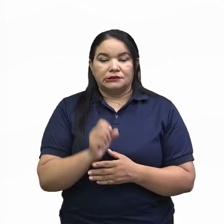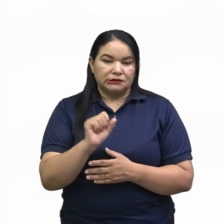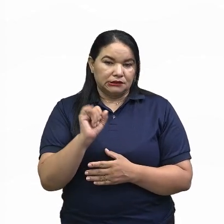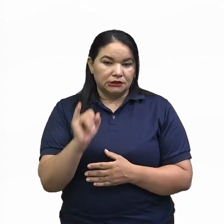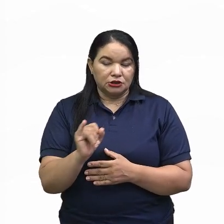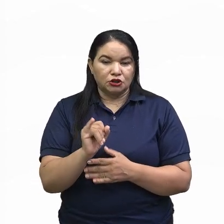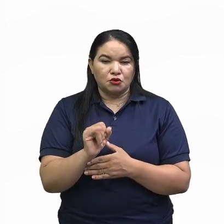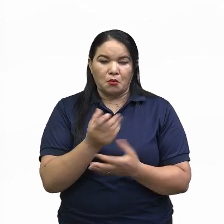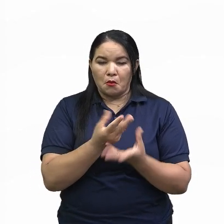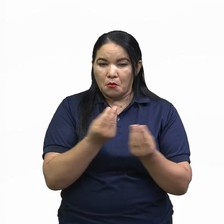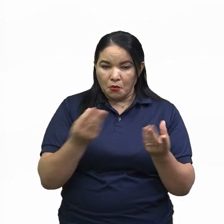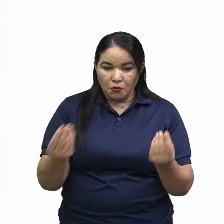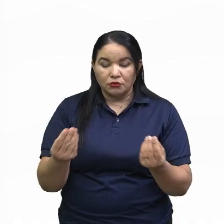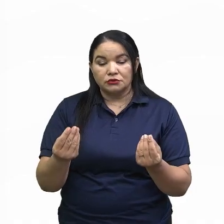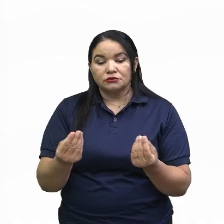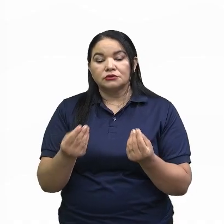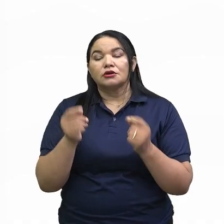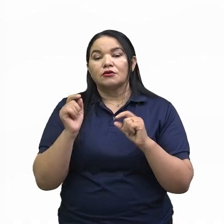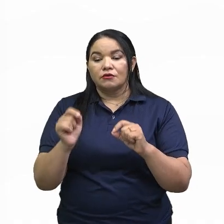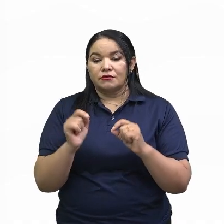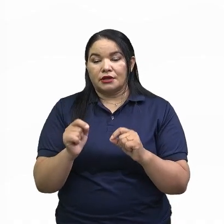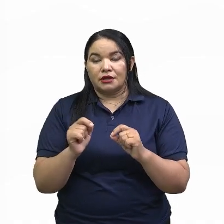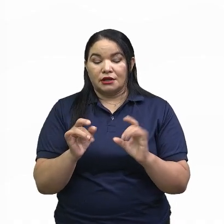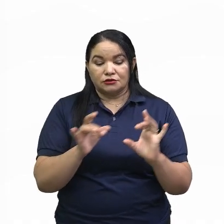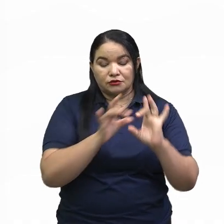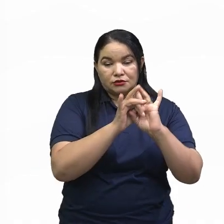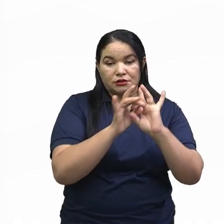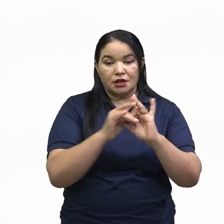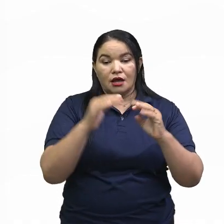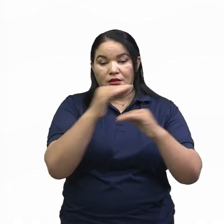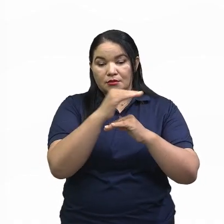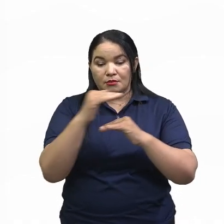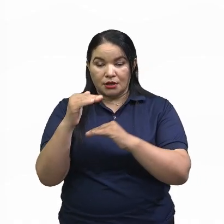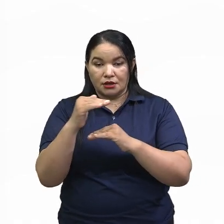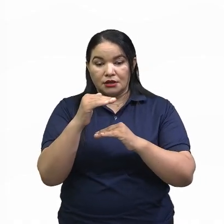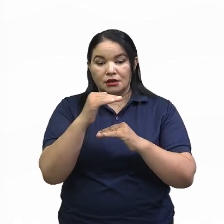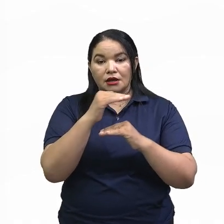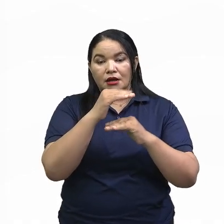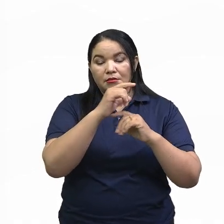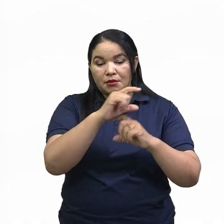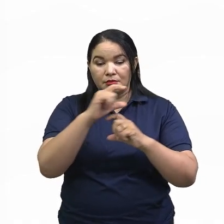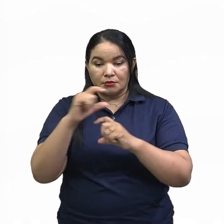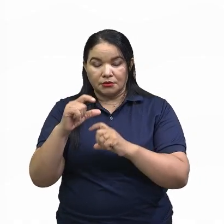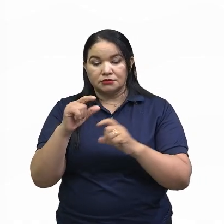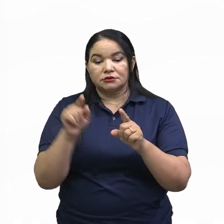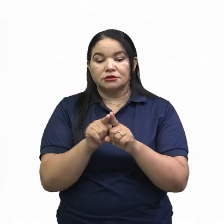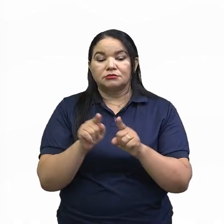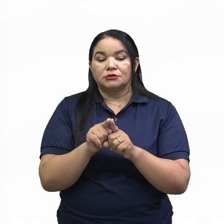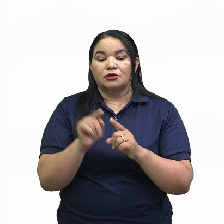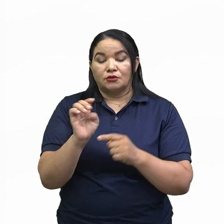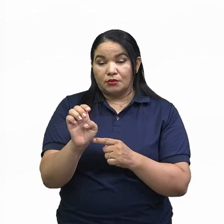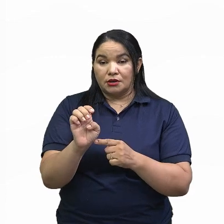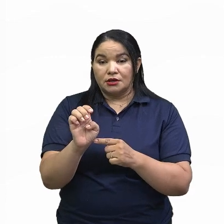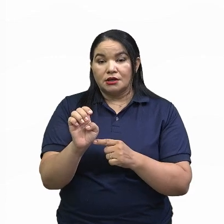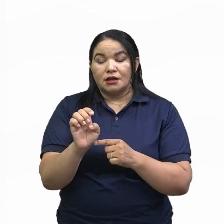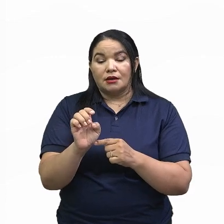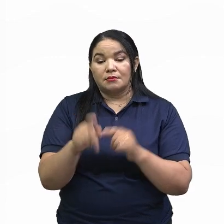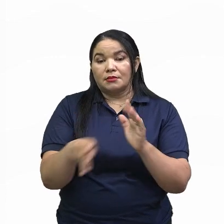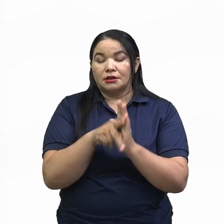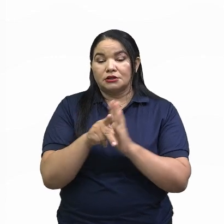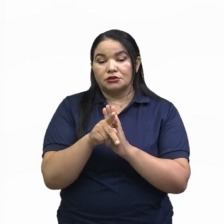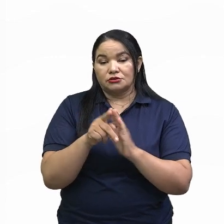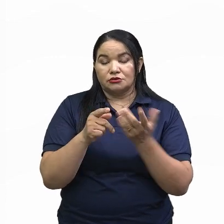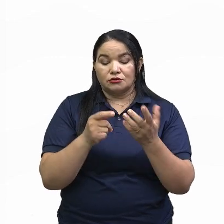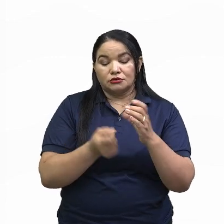seja, muitos geradores, que estão associados em paralelo, a FEM equivalente é a FEM de um dos geradores e a resistência